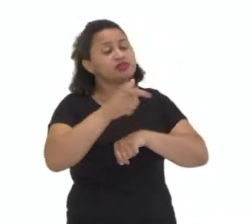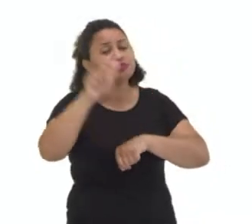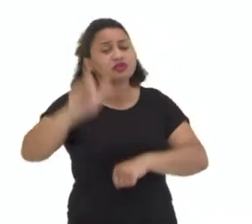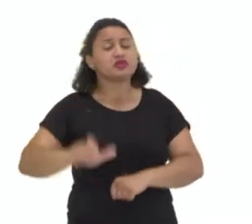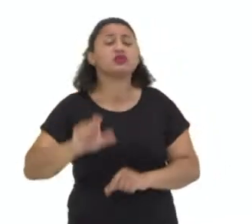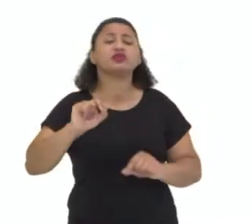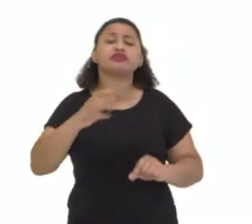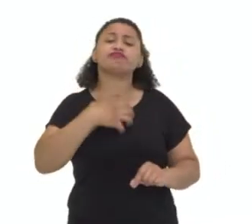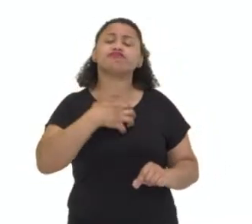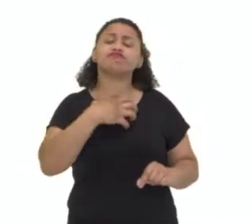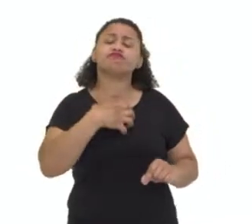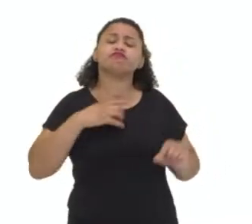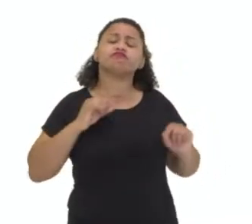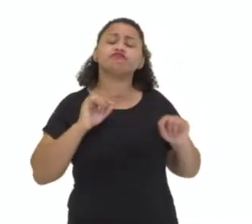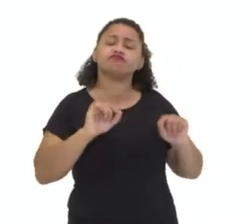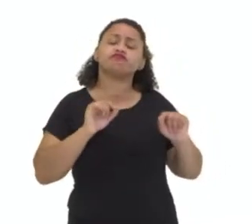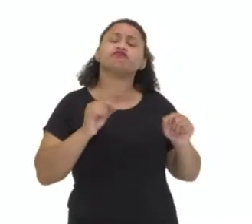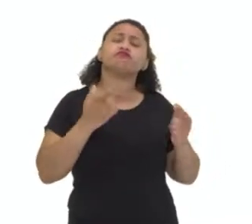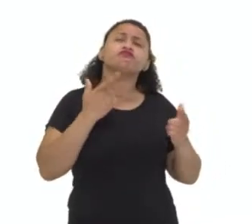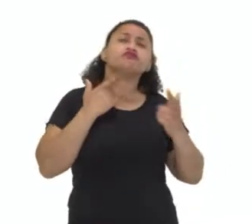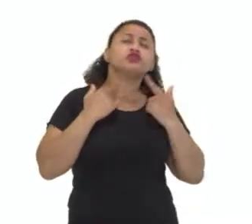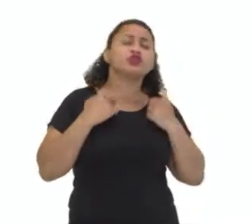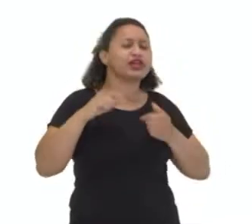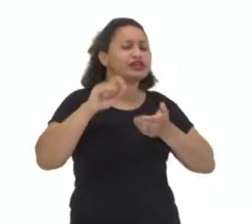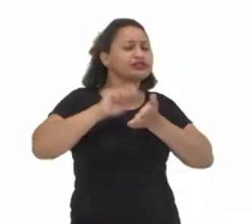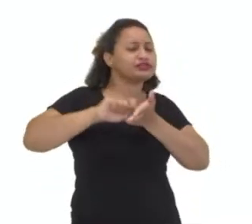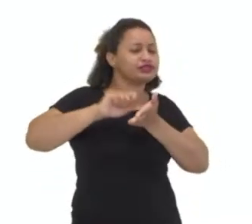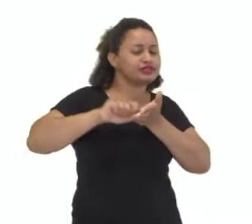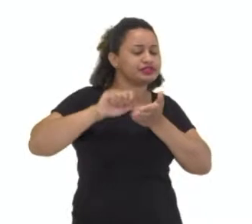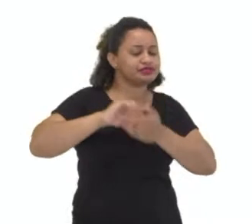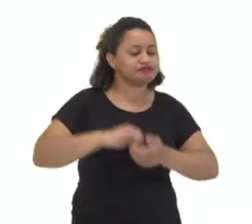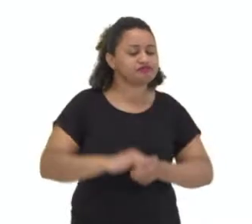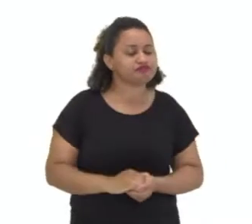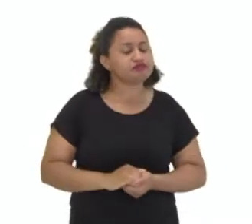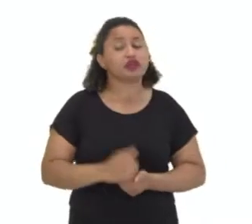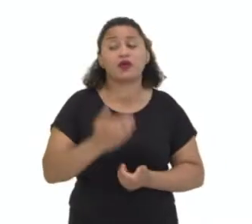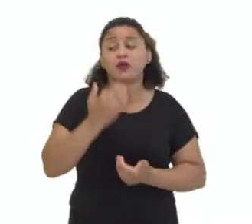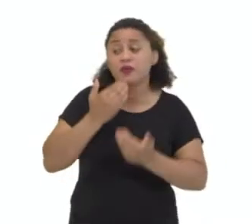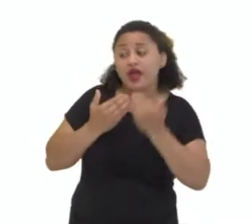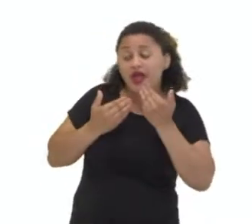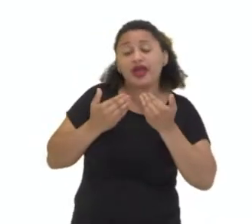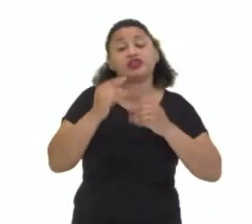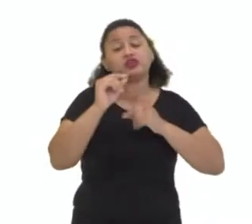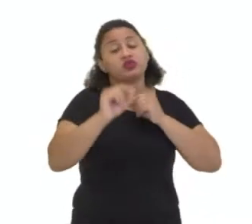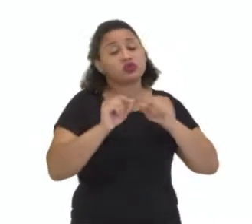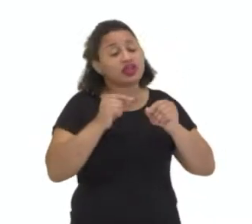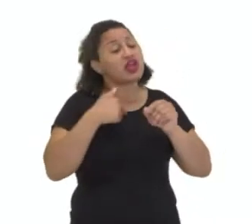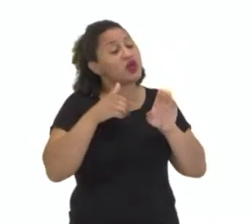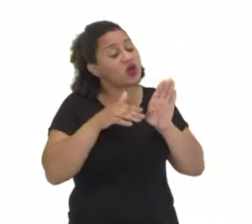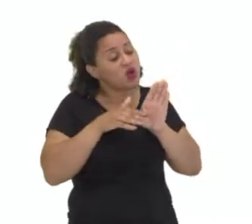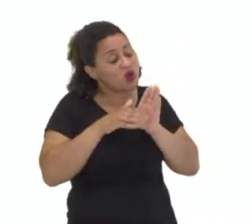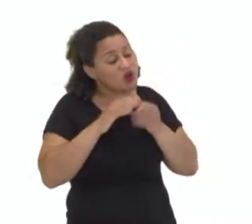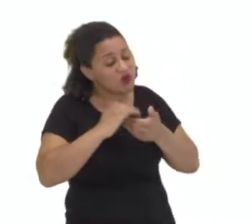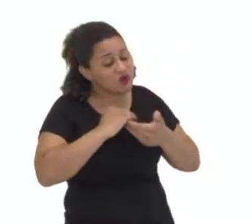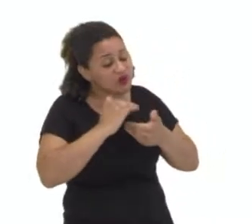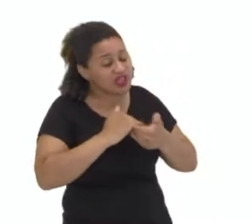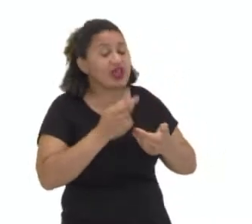si a imperiosa invocação de escrever. Pedem-nos conselhos, citam coisas nossas que